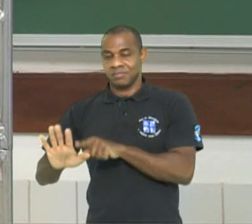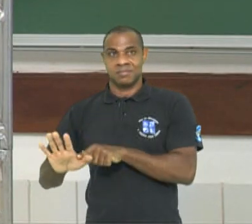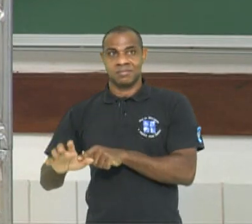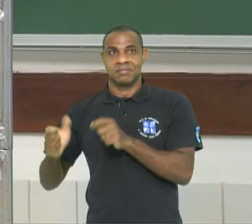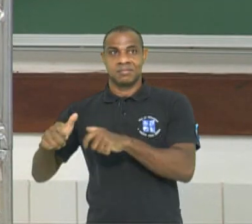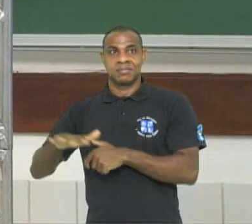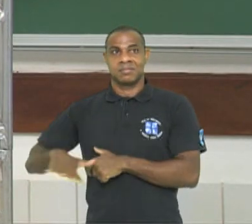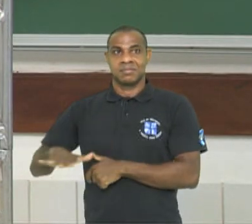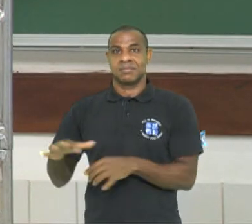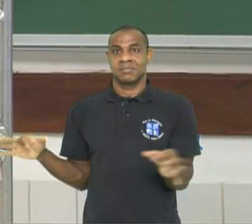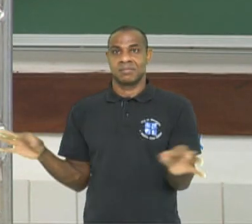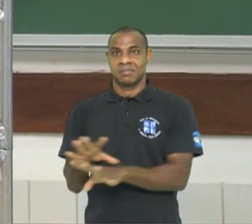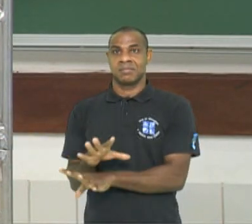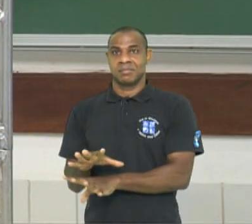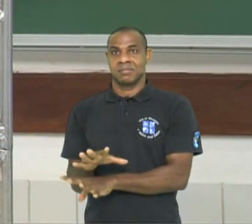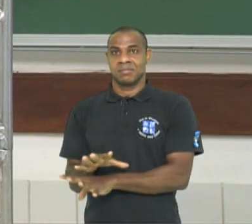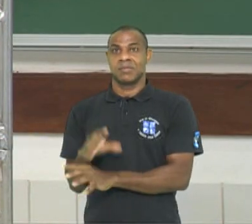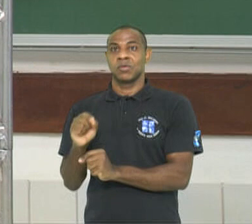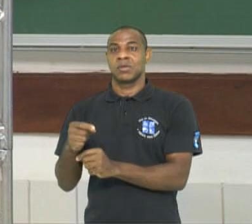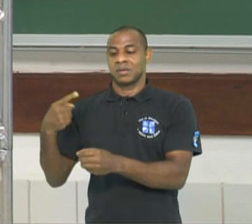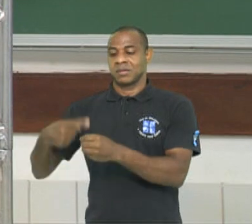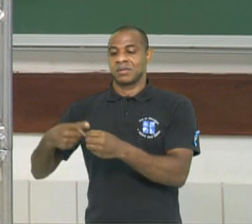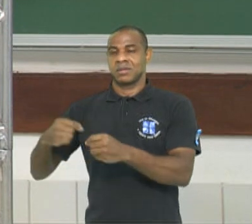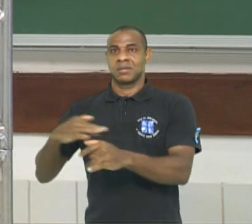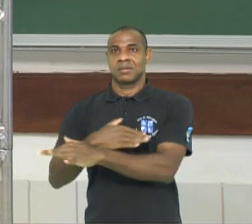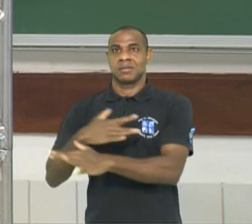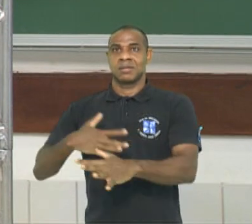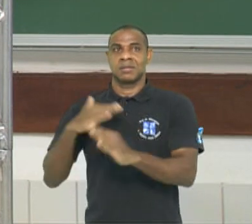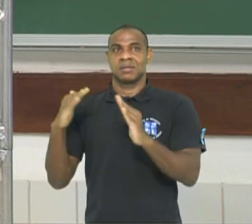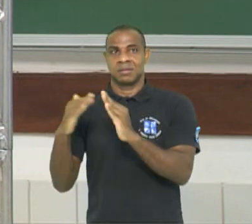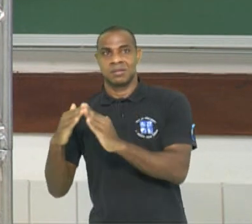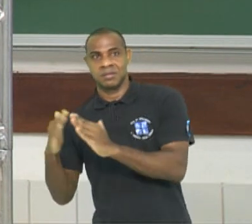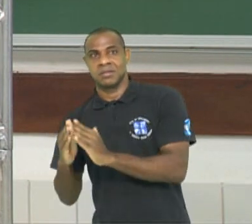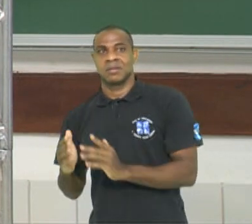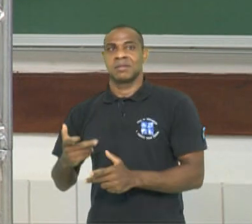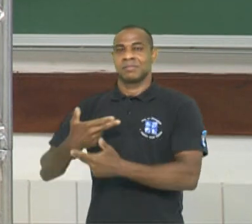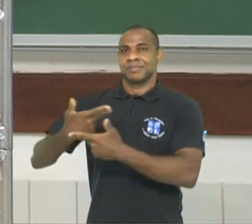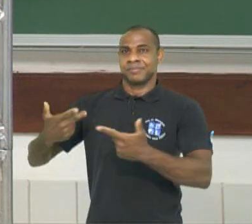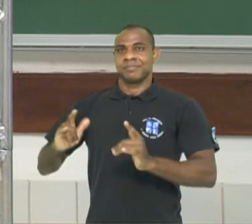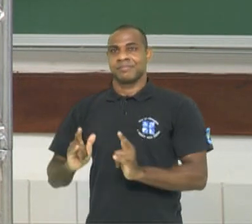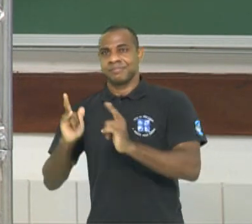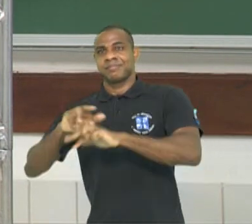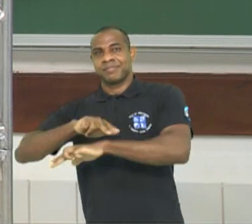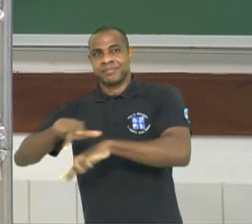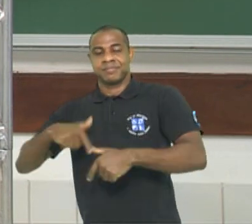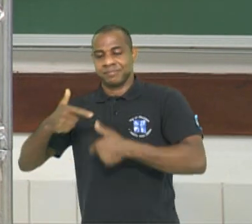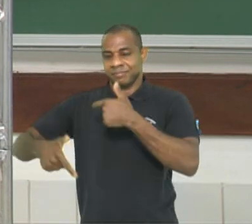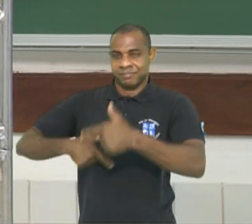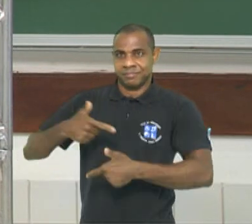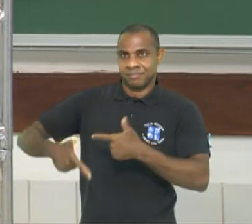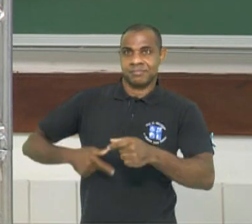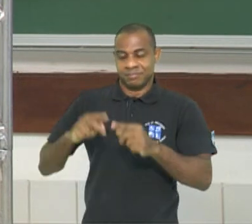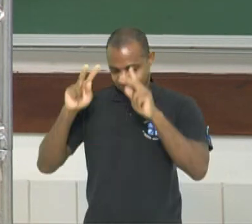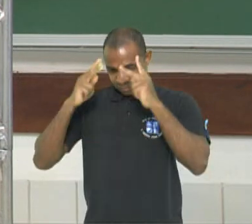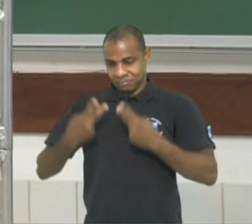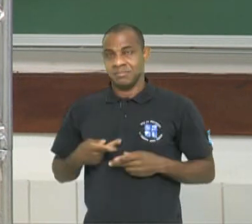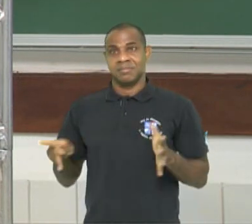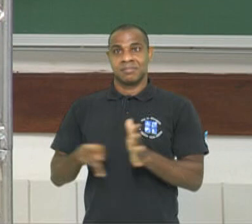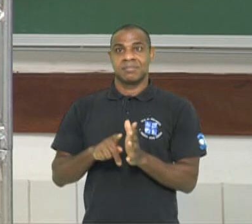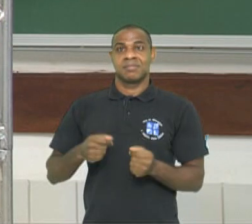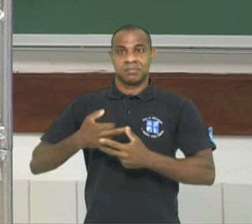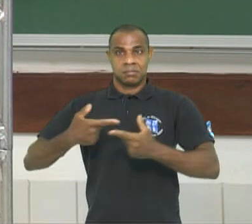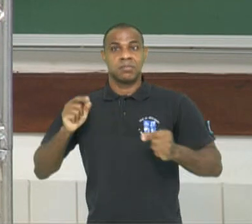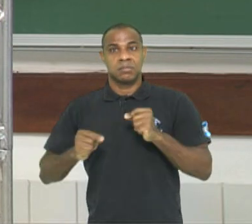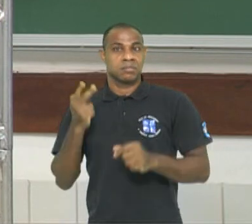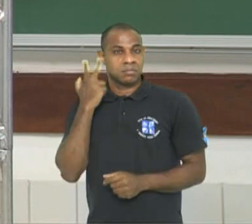espaço completamente urbanizado com a presença muito grande de atividades humanas. E os